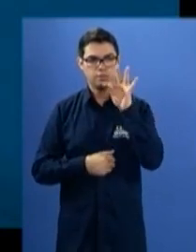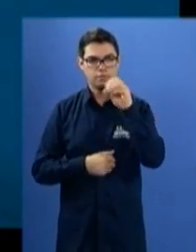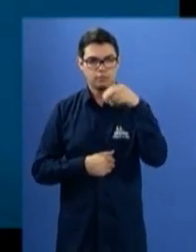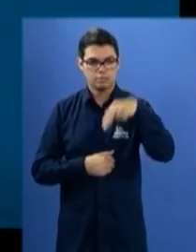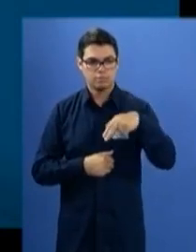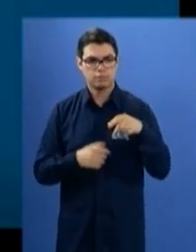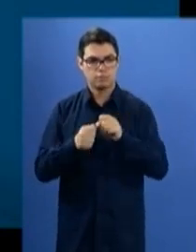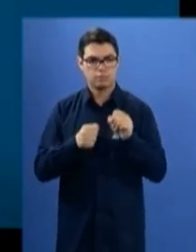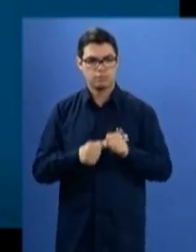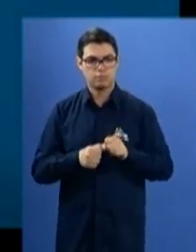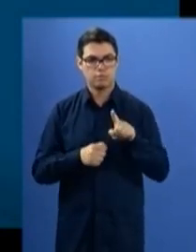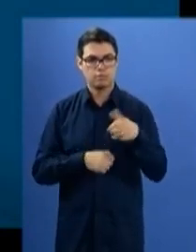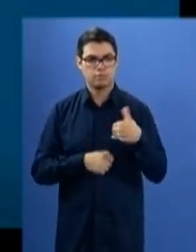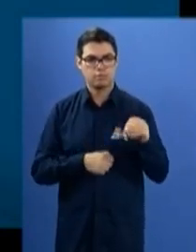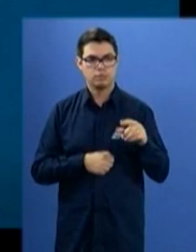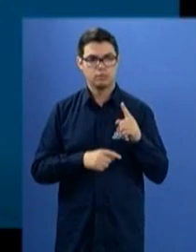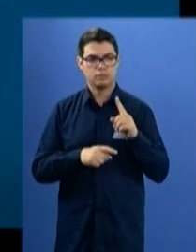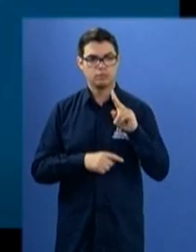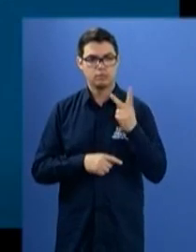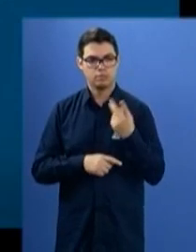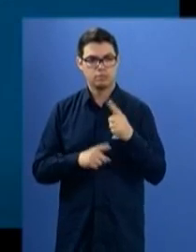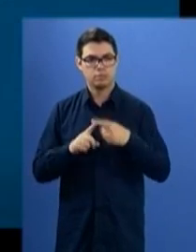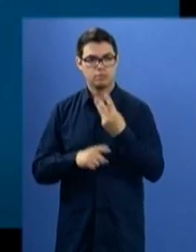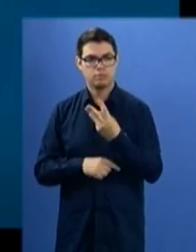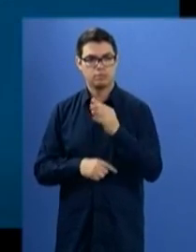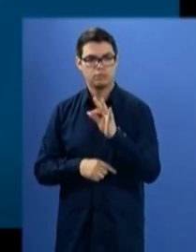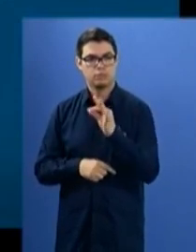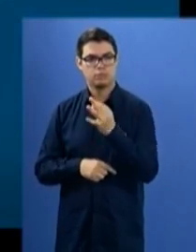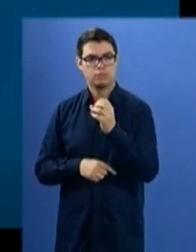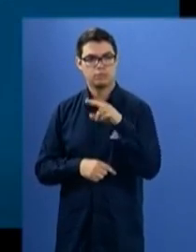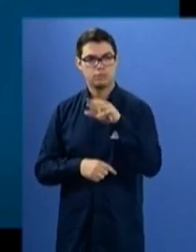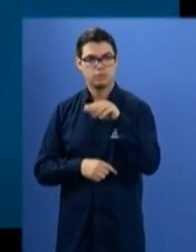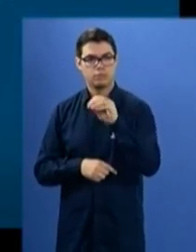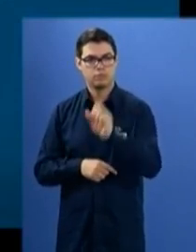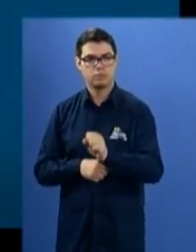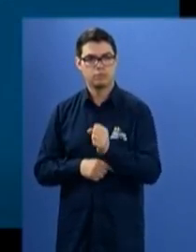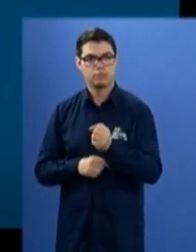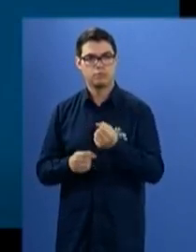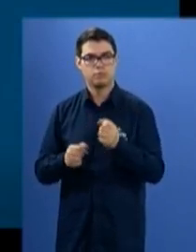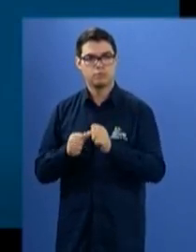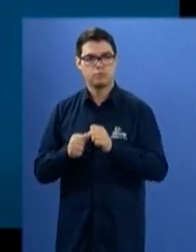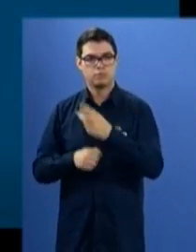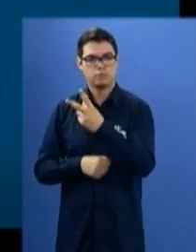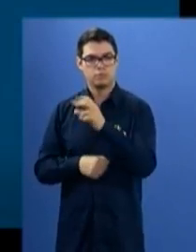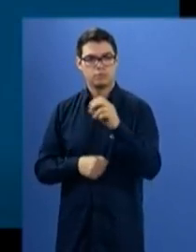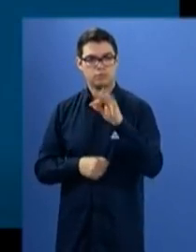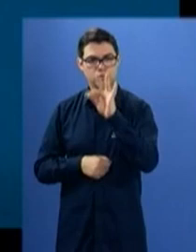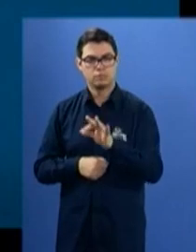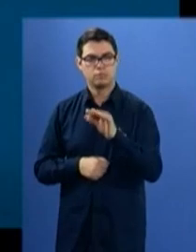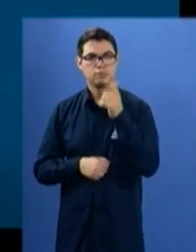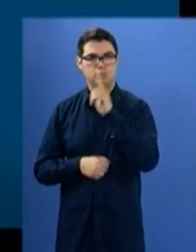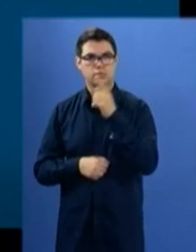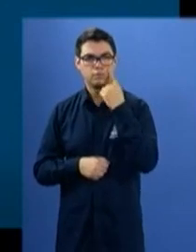produzidas em 10 horas por 3 turnos. A minha produtividade será de 200